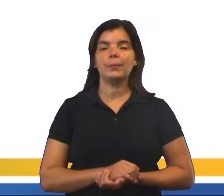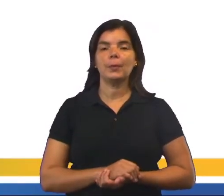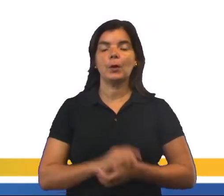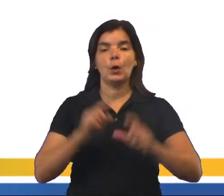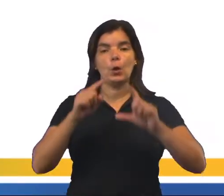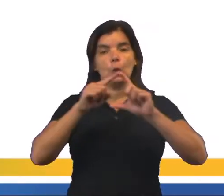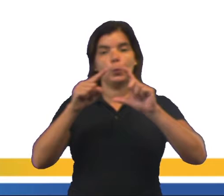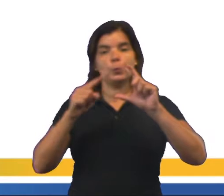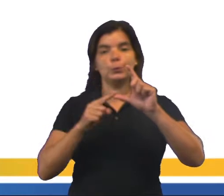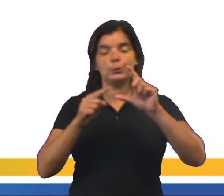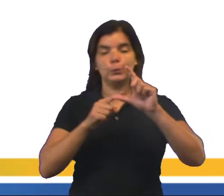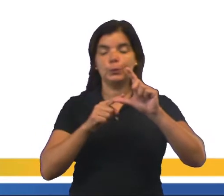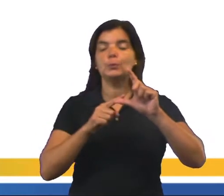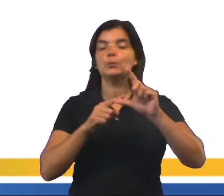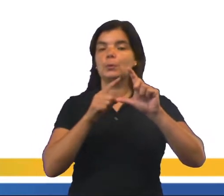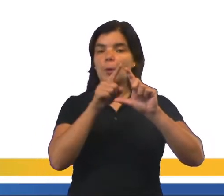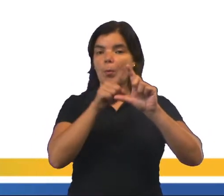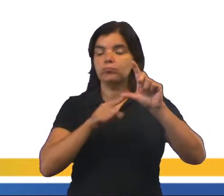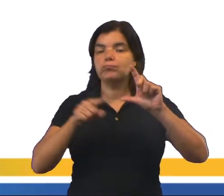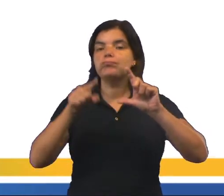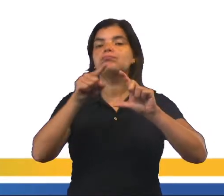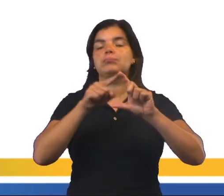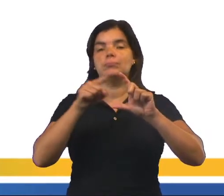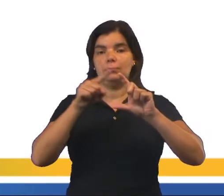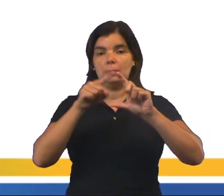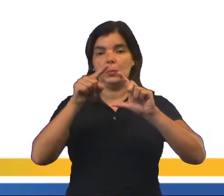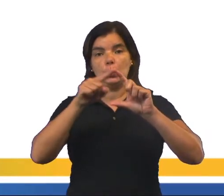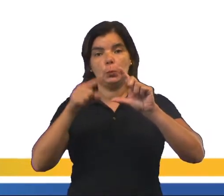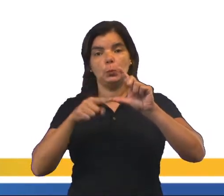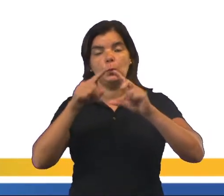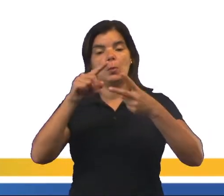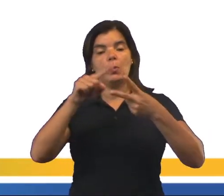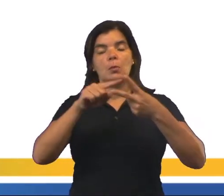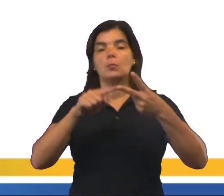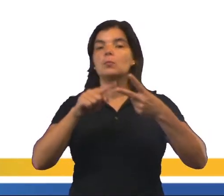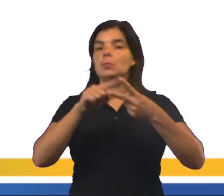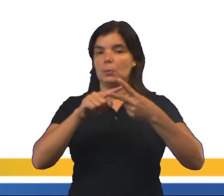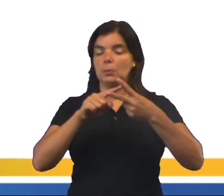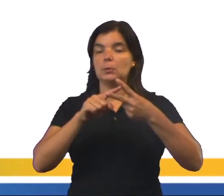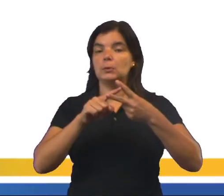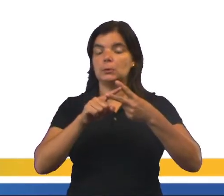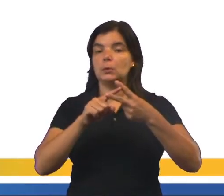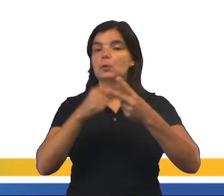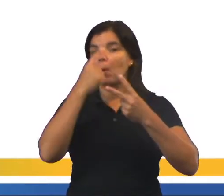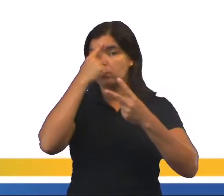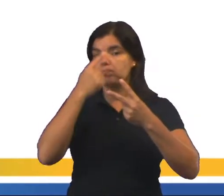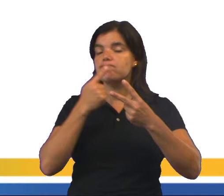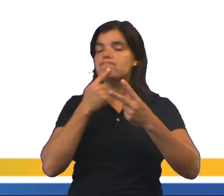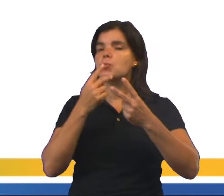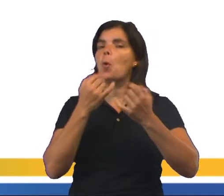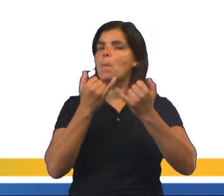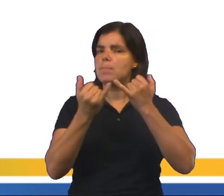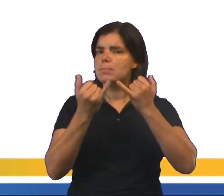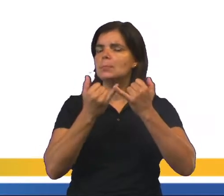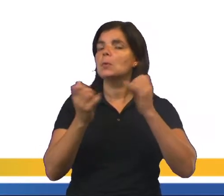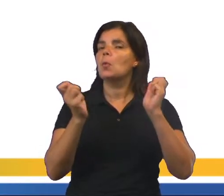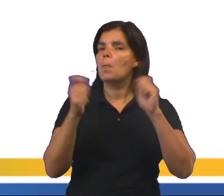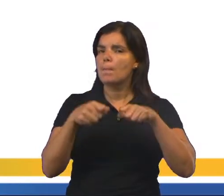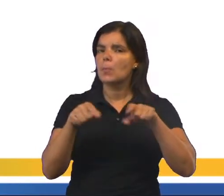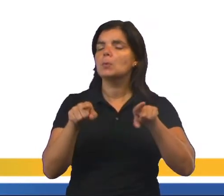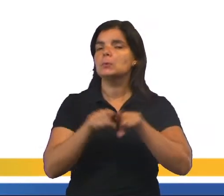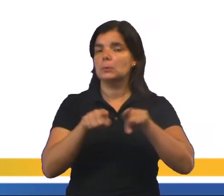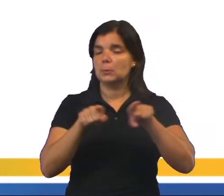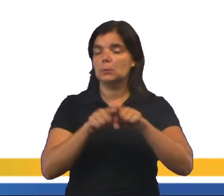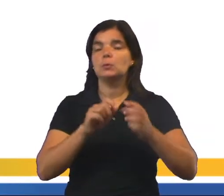Círculo e circunferência. Círculo e circunferência são duas figuras geométricas muito parecidas e que